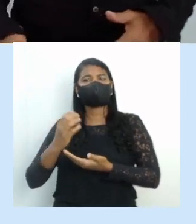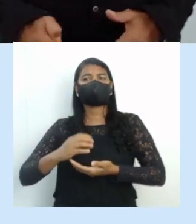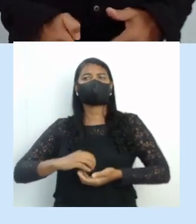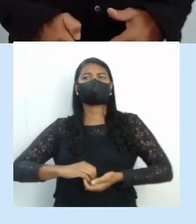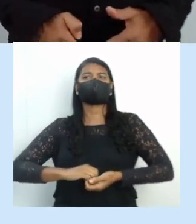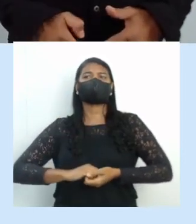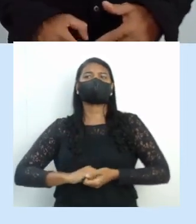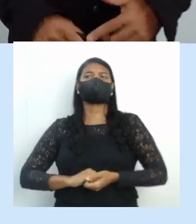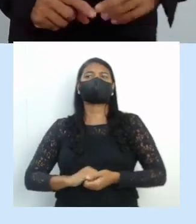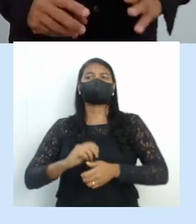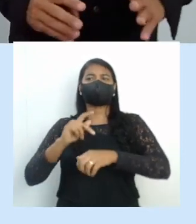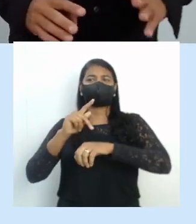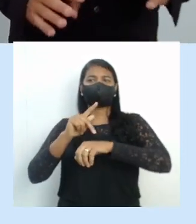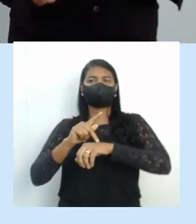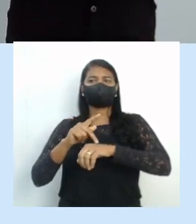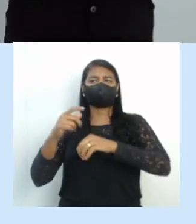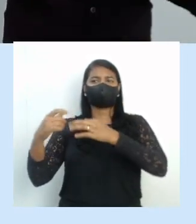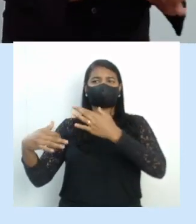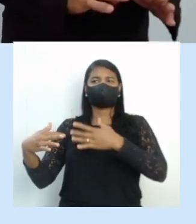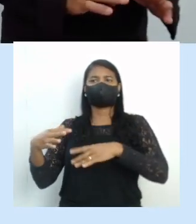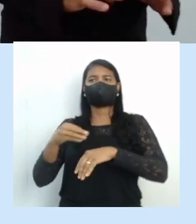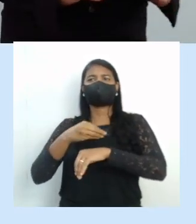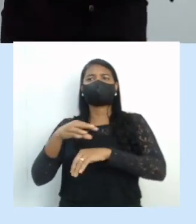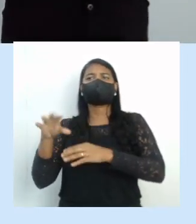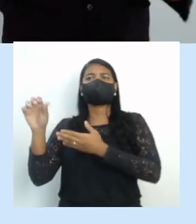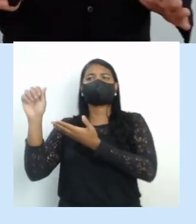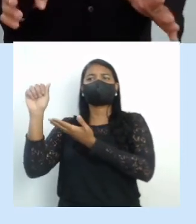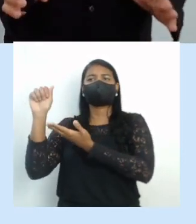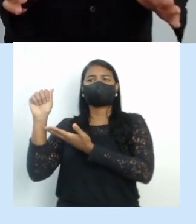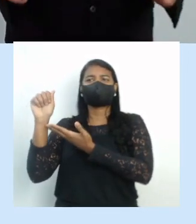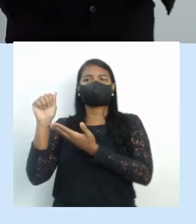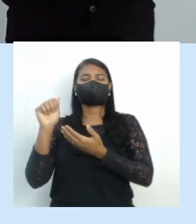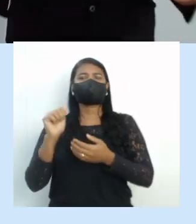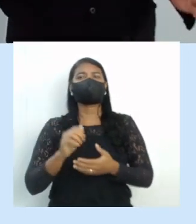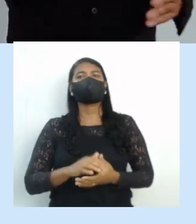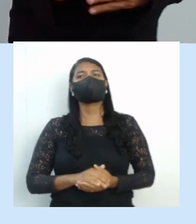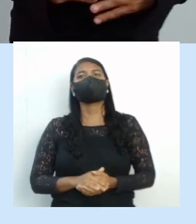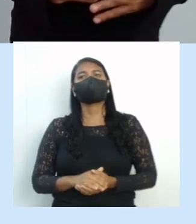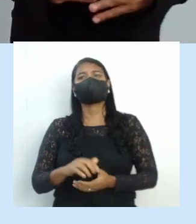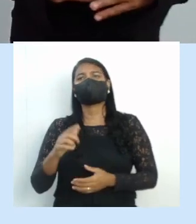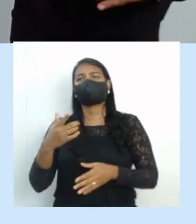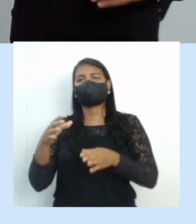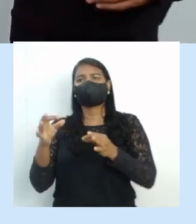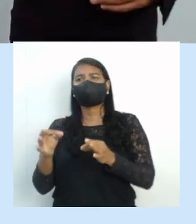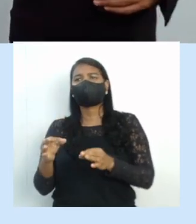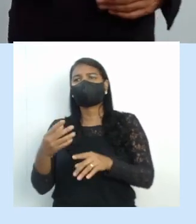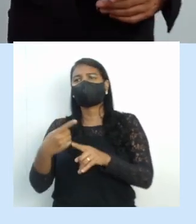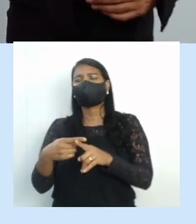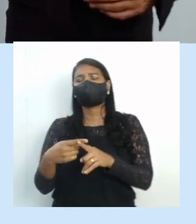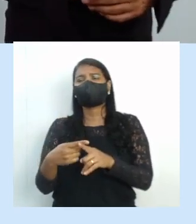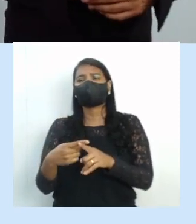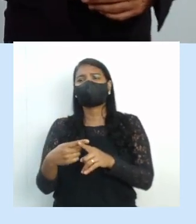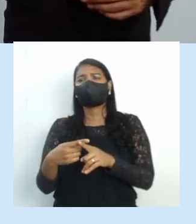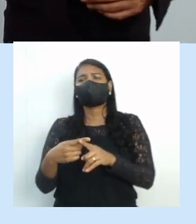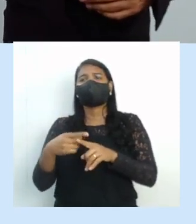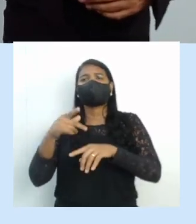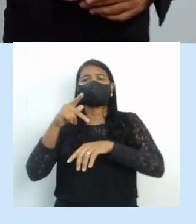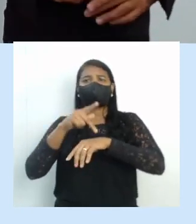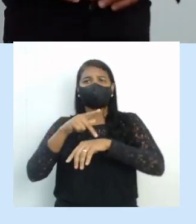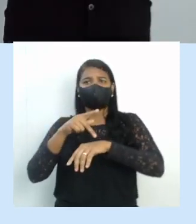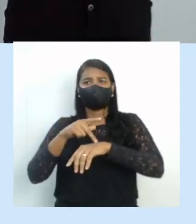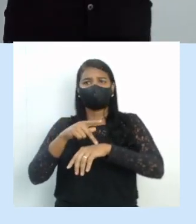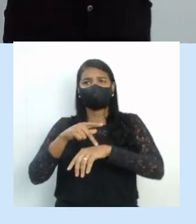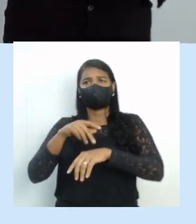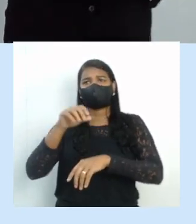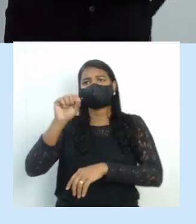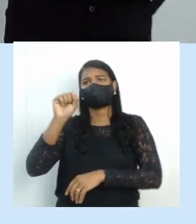de rochas. Bom, na letra A é incorreta. Por que é incorreta? As rochas sedimentares,